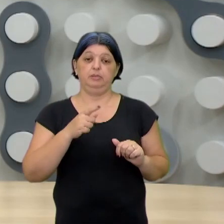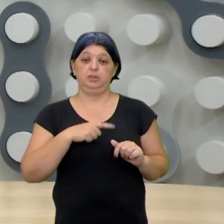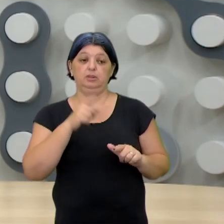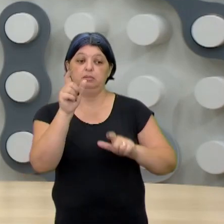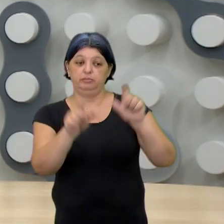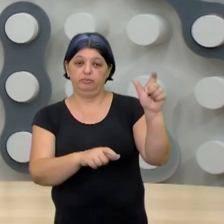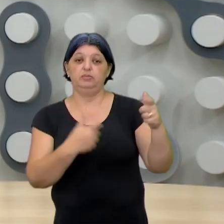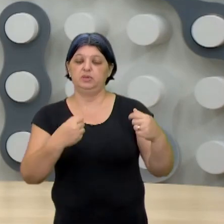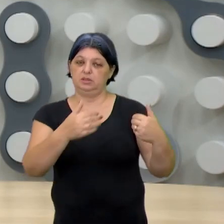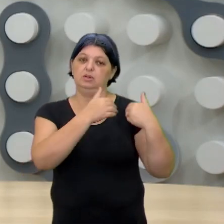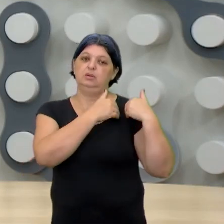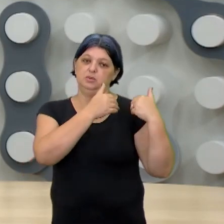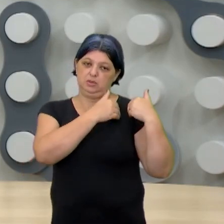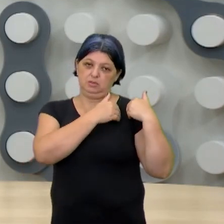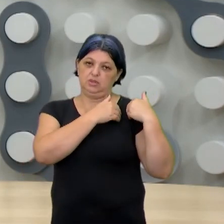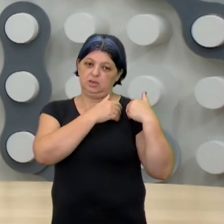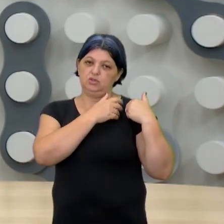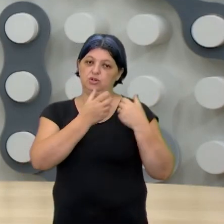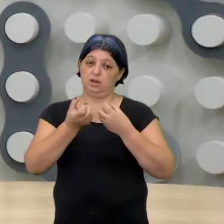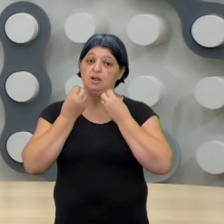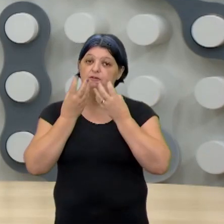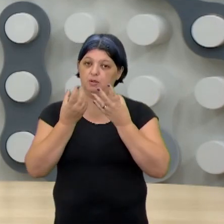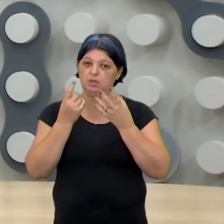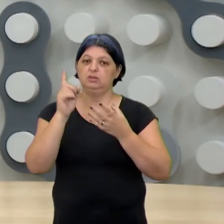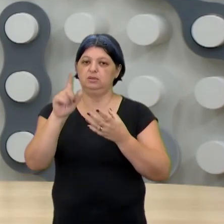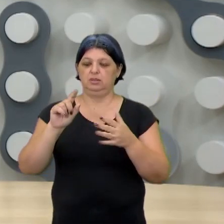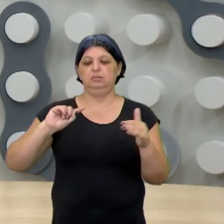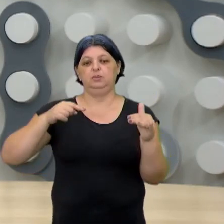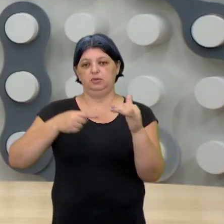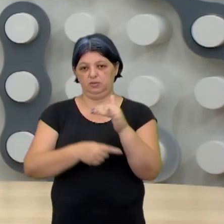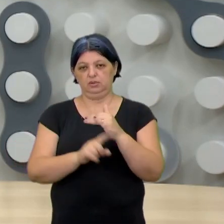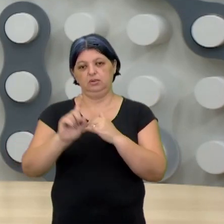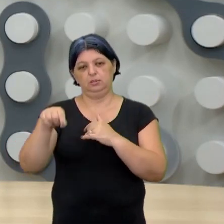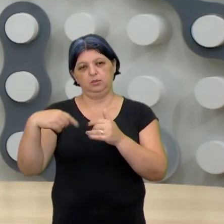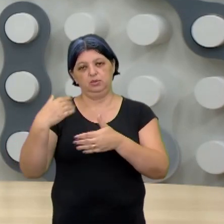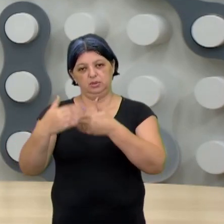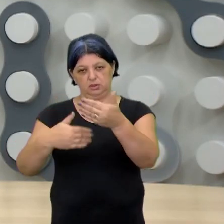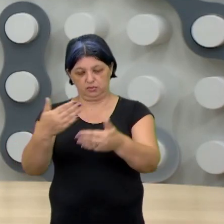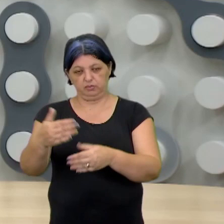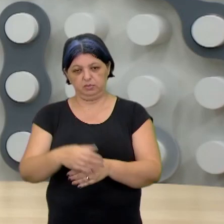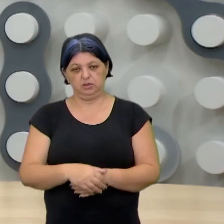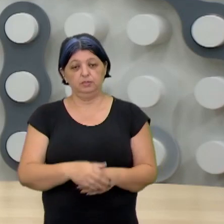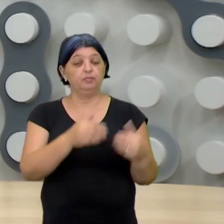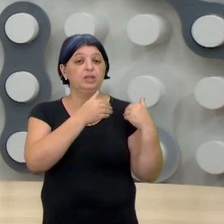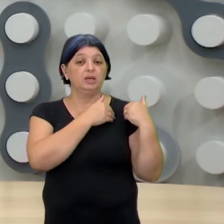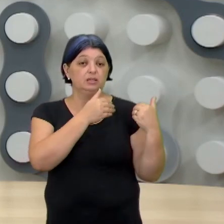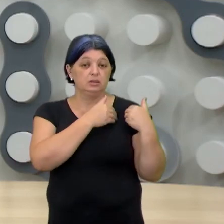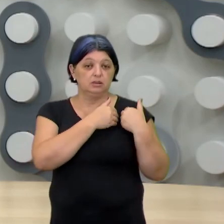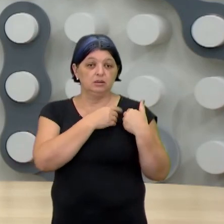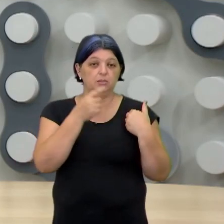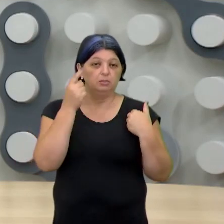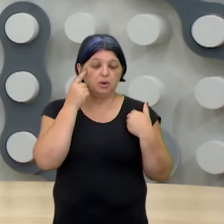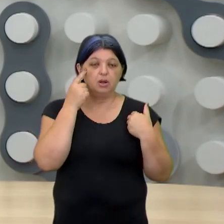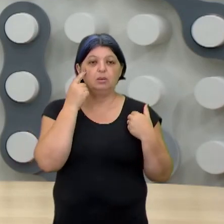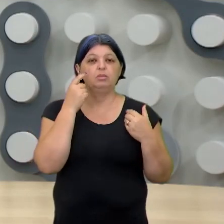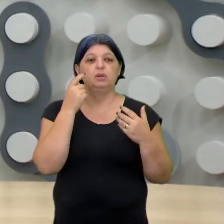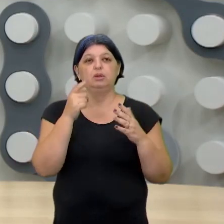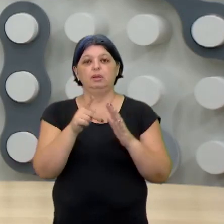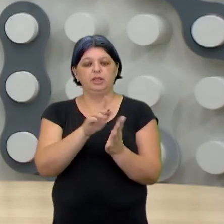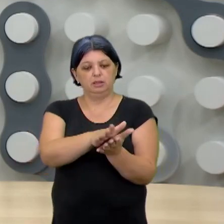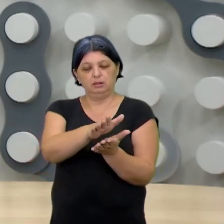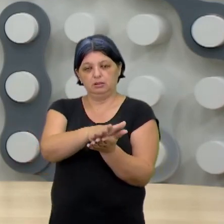ter responsabilidade com a informação. E aí sim a gente vai aprofundar sobre isso no desenvolvimento. Responsabilidade com a linha editorial. Ou seja,